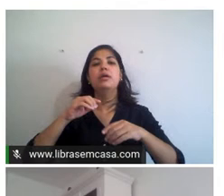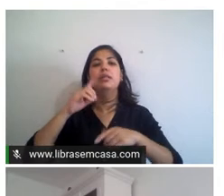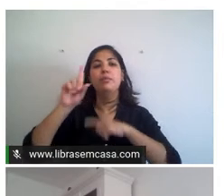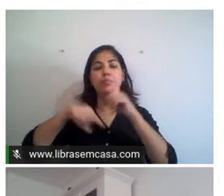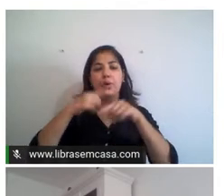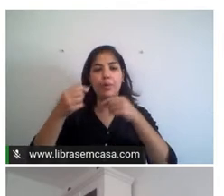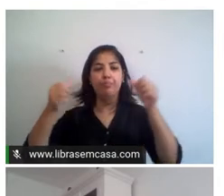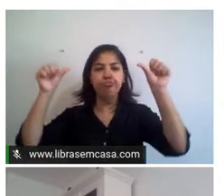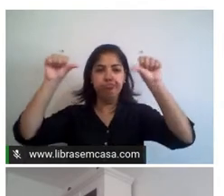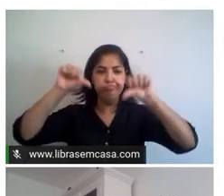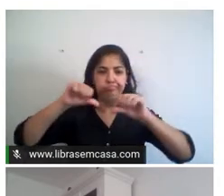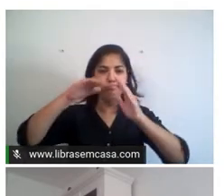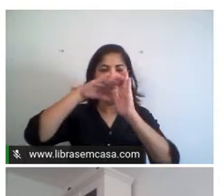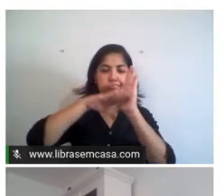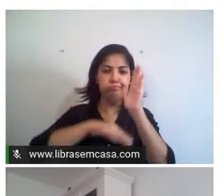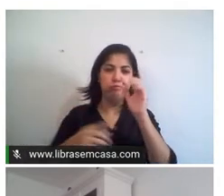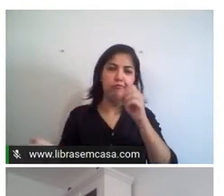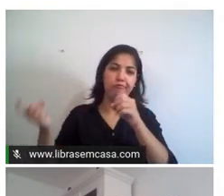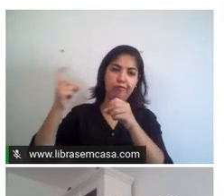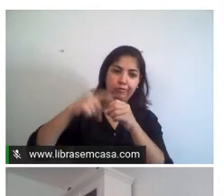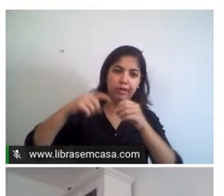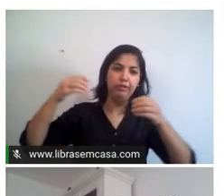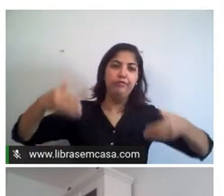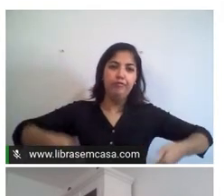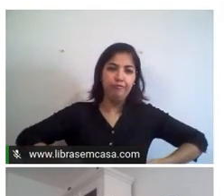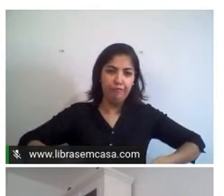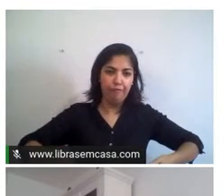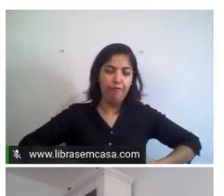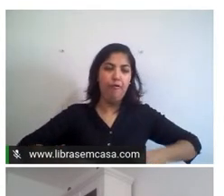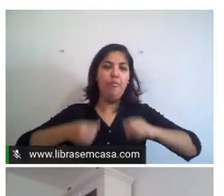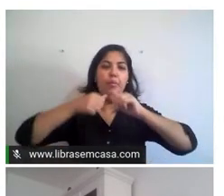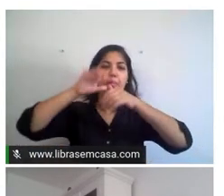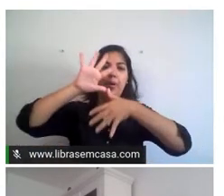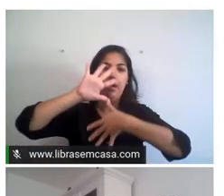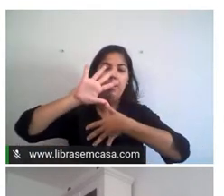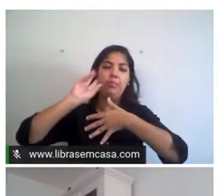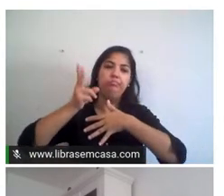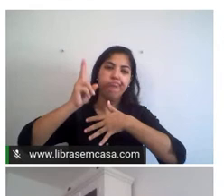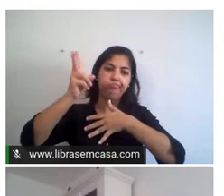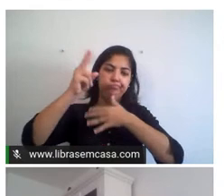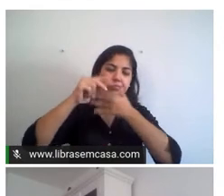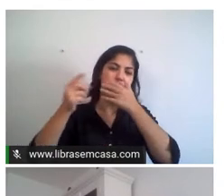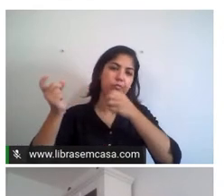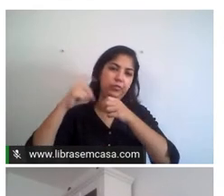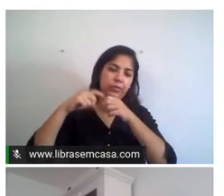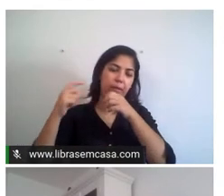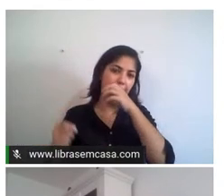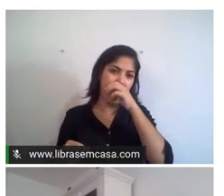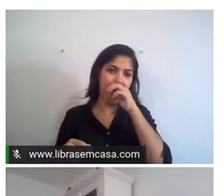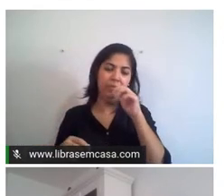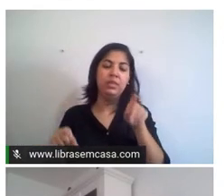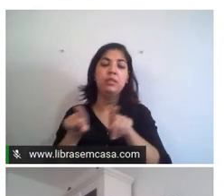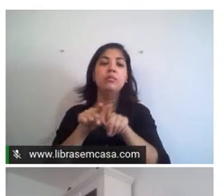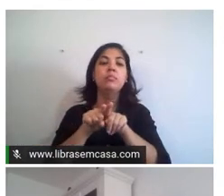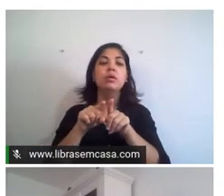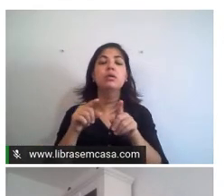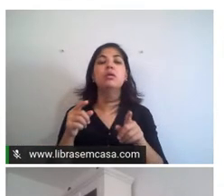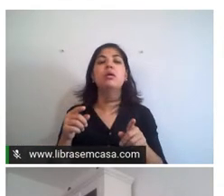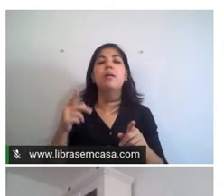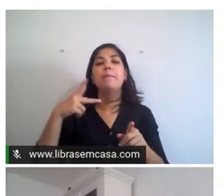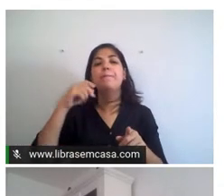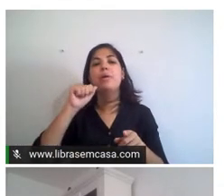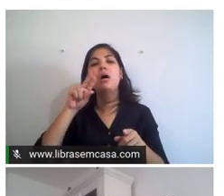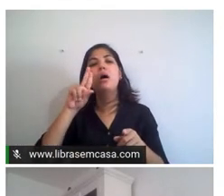cima, a apresentação do Paulo Artacho dessas três crises integradas e a ciência como a